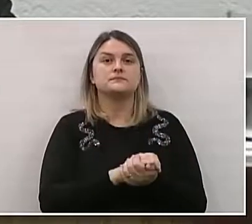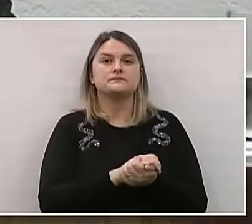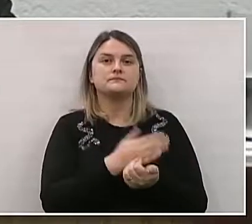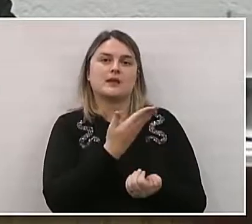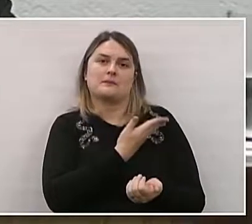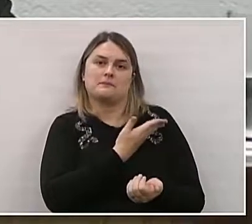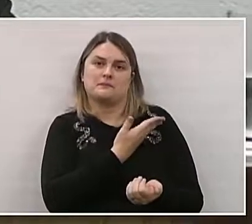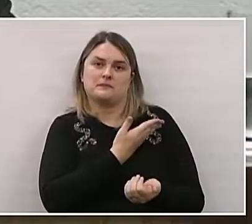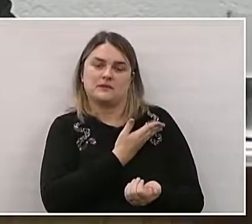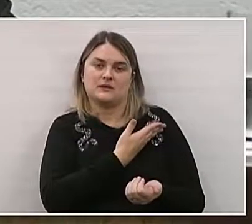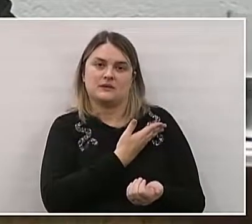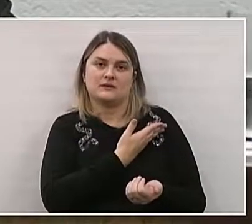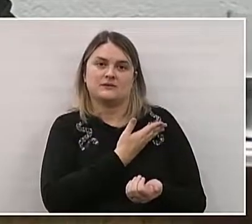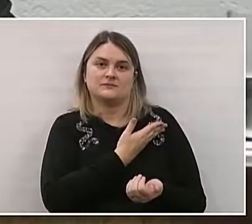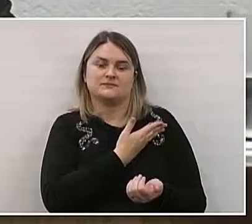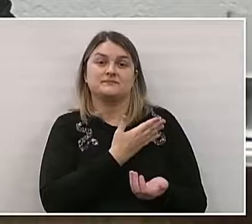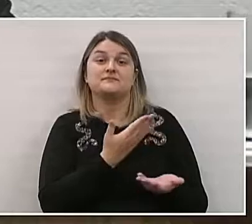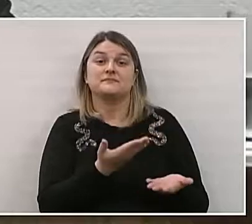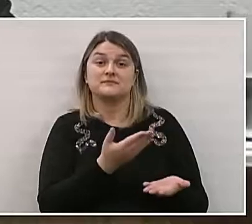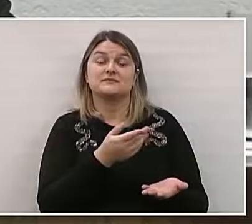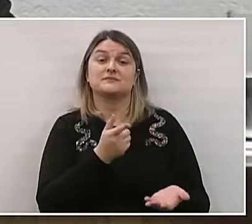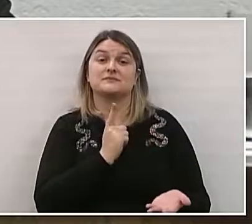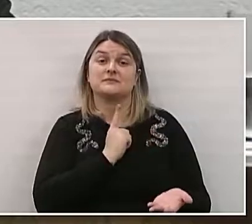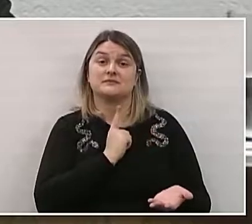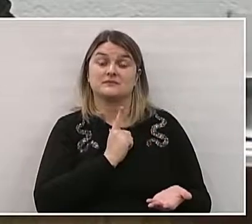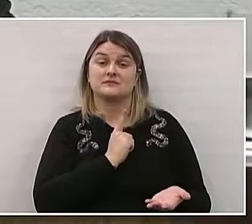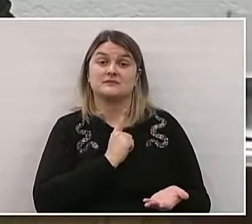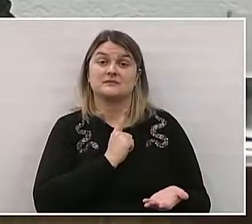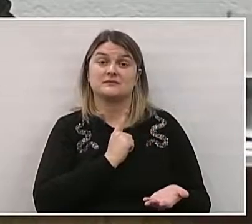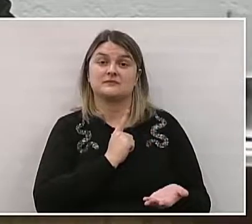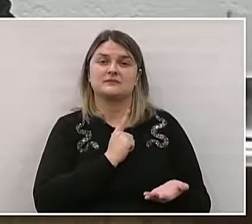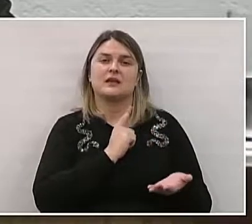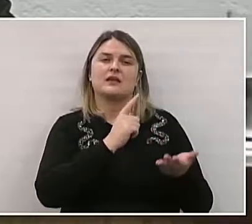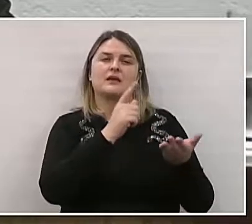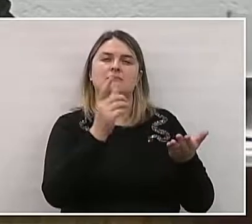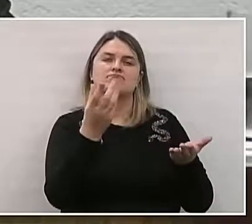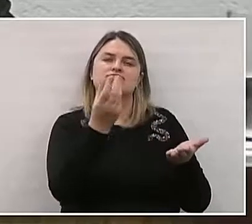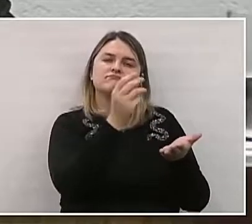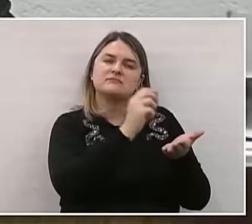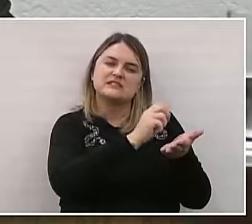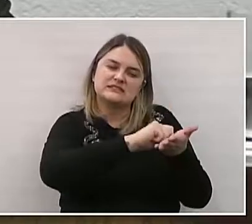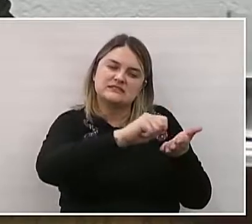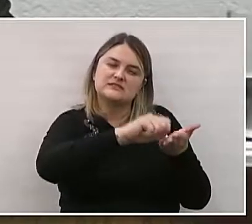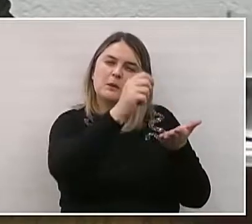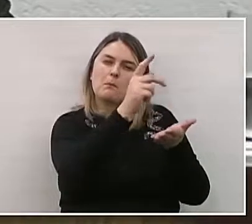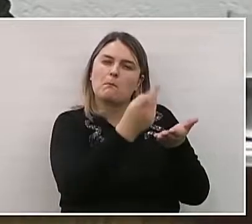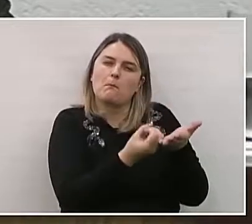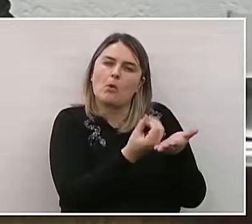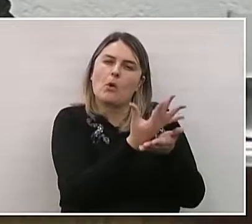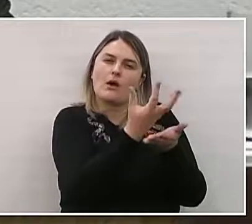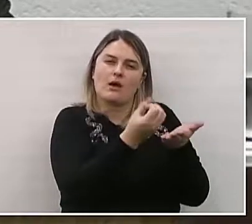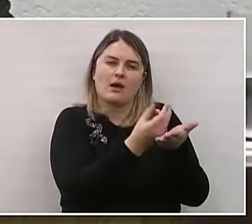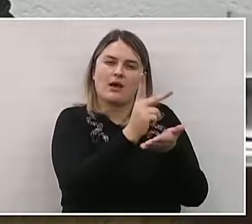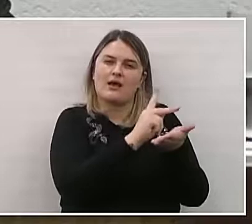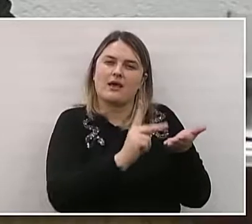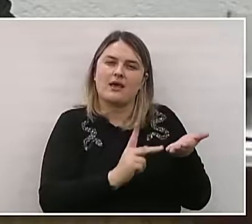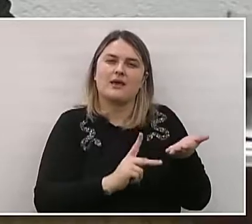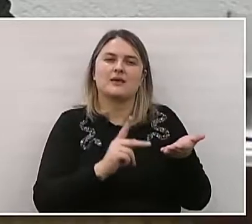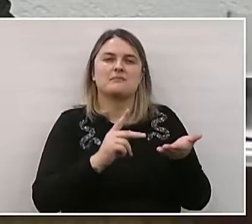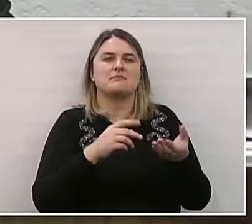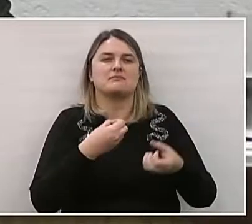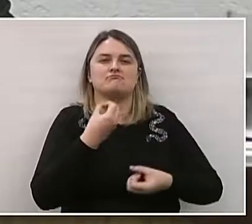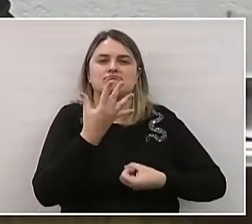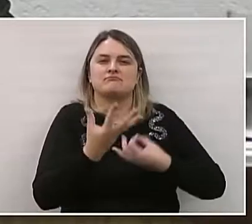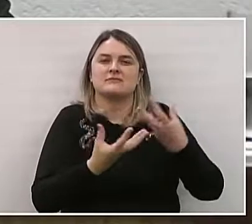das amigas, onde estas registraram poemas, rimas e declarações, falando de amor,